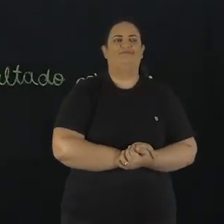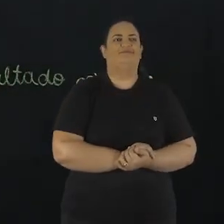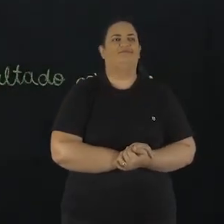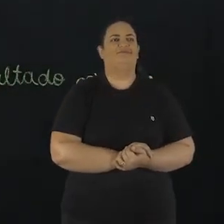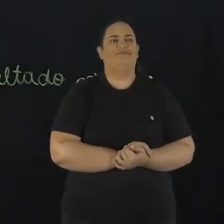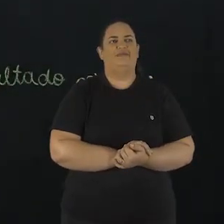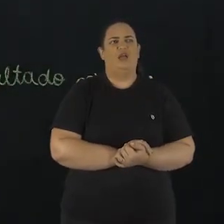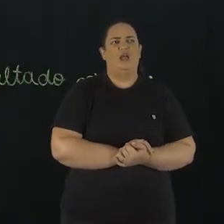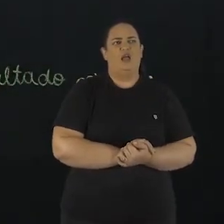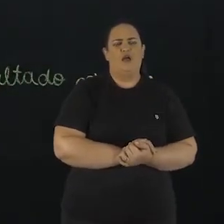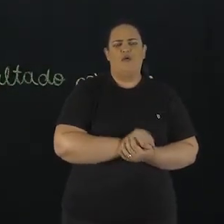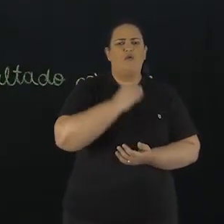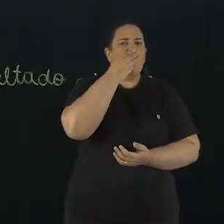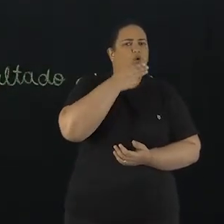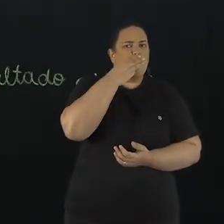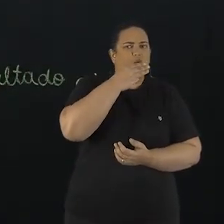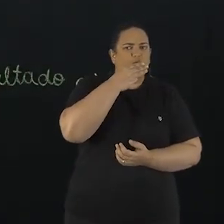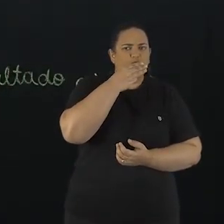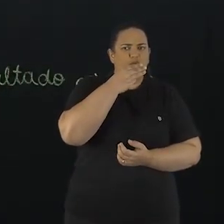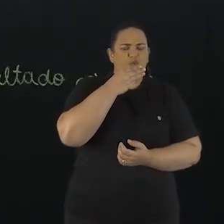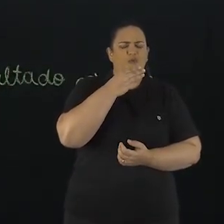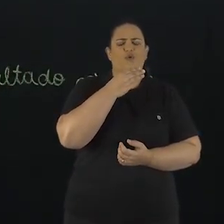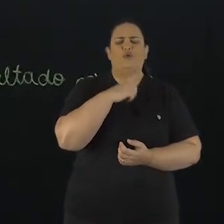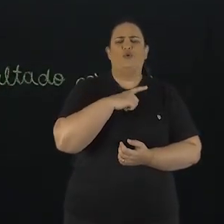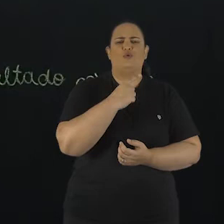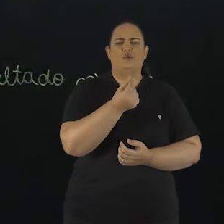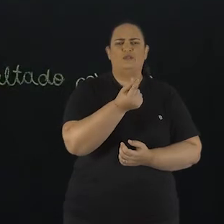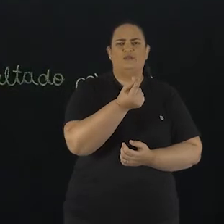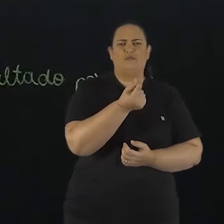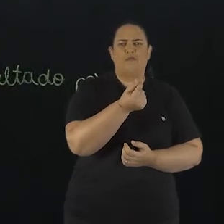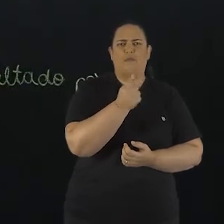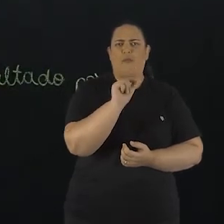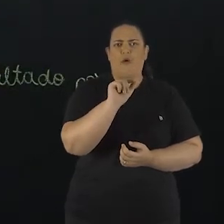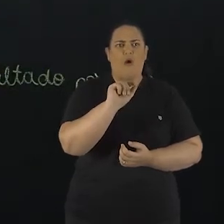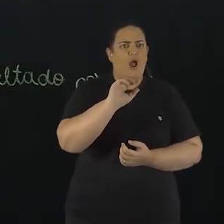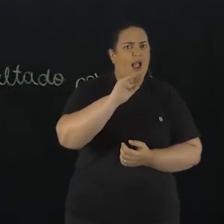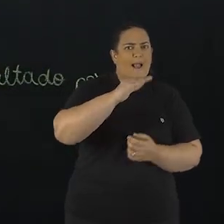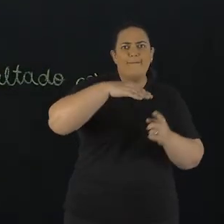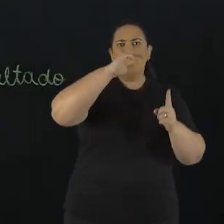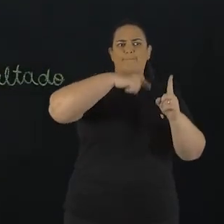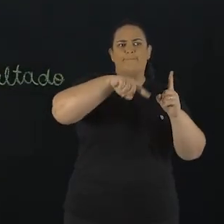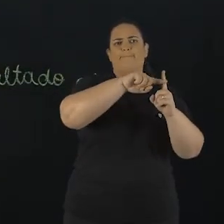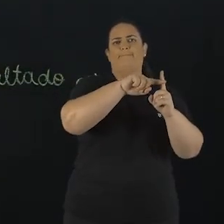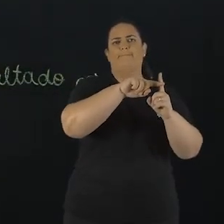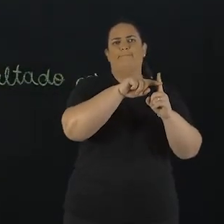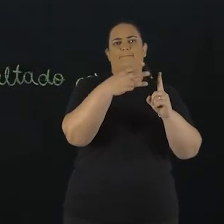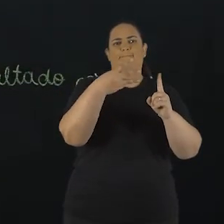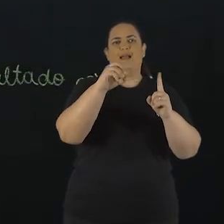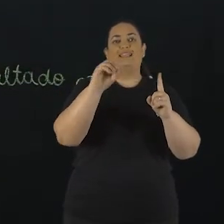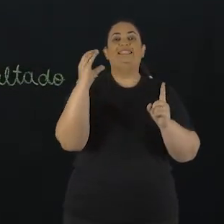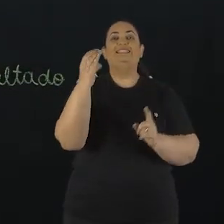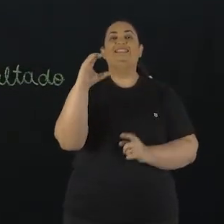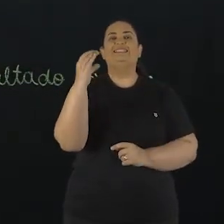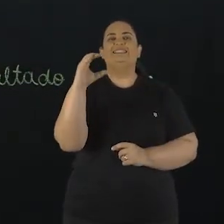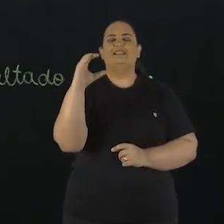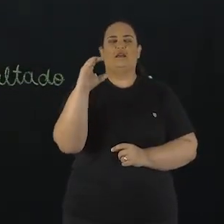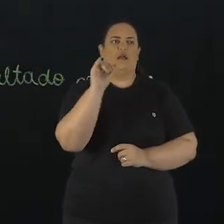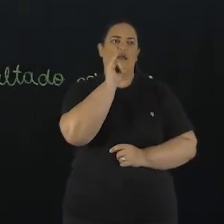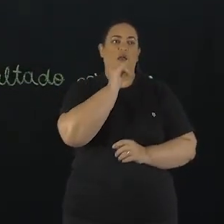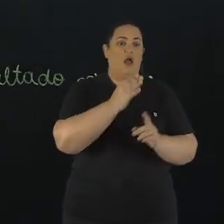pergunta. O preço de um doce na cantina da escola aumentou 30 centavos. Passou de 99